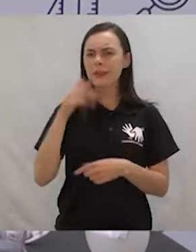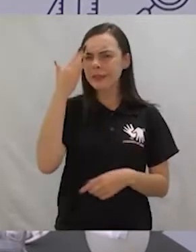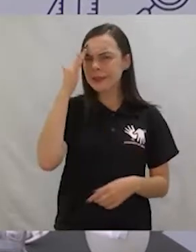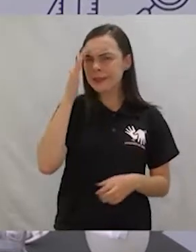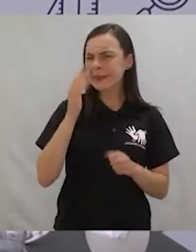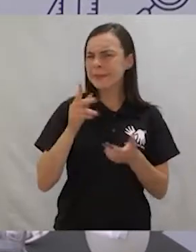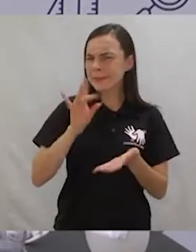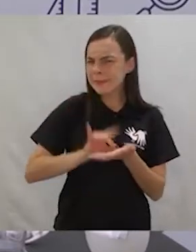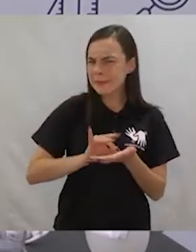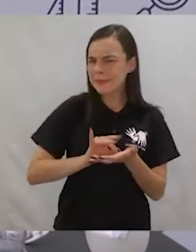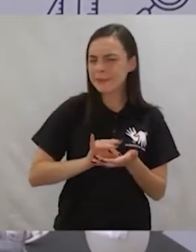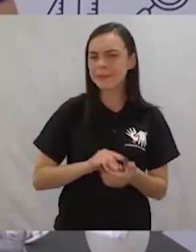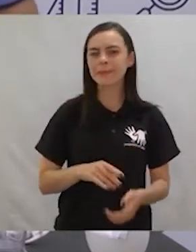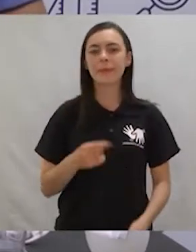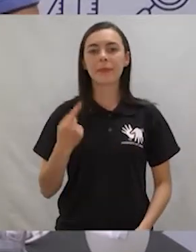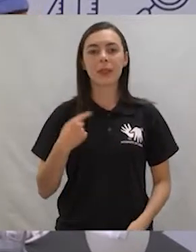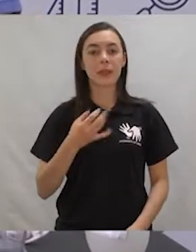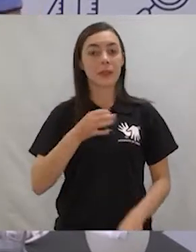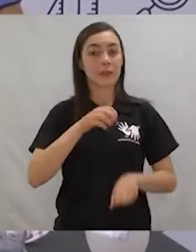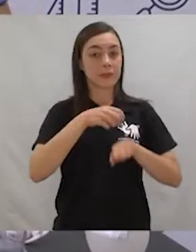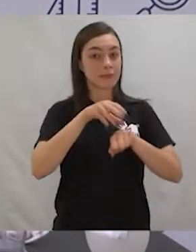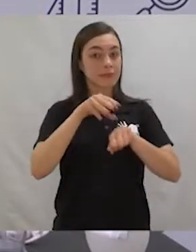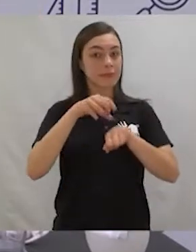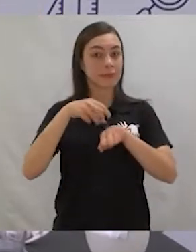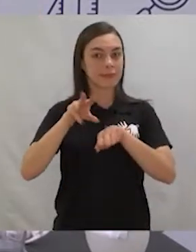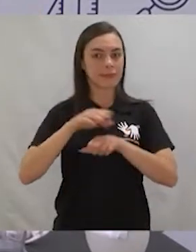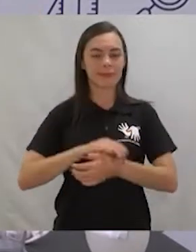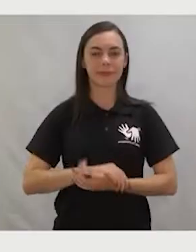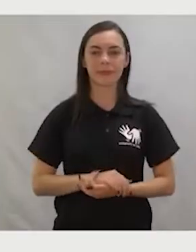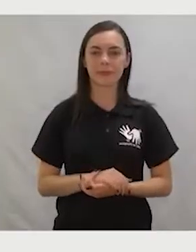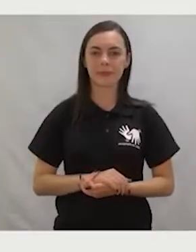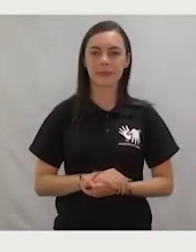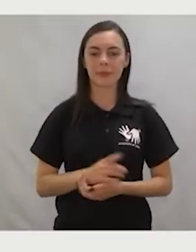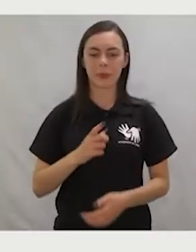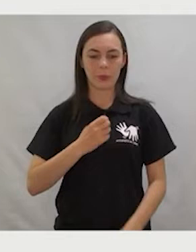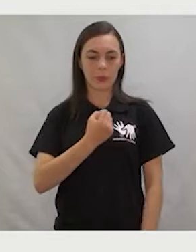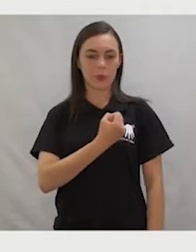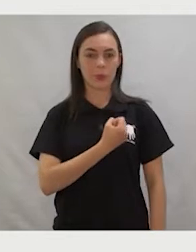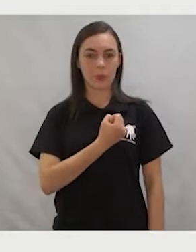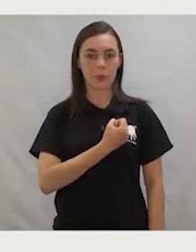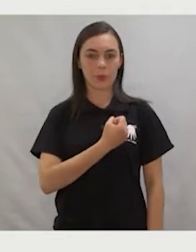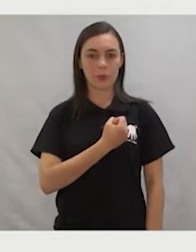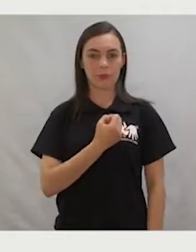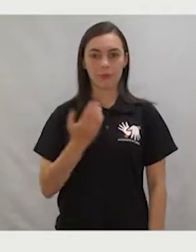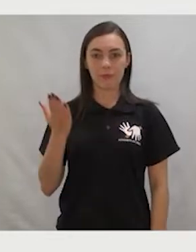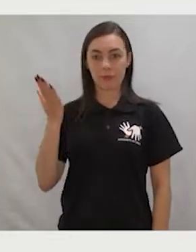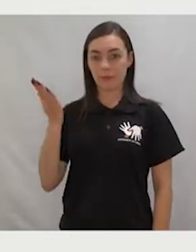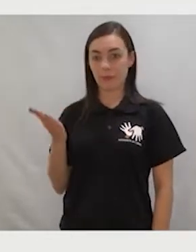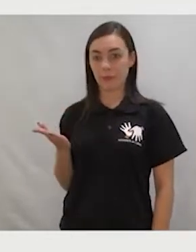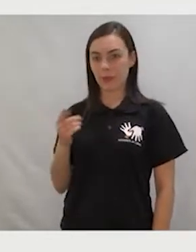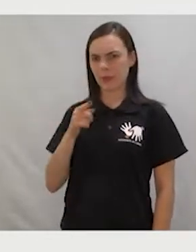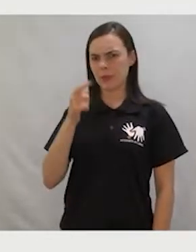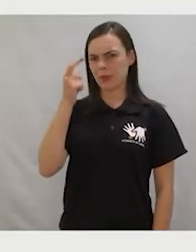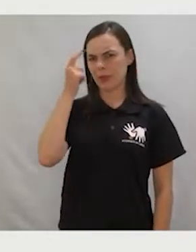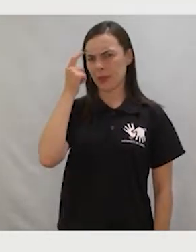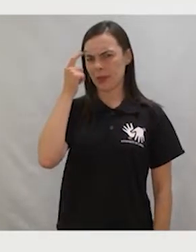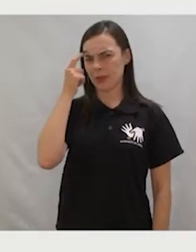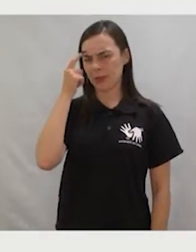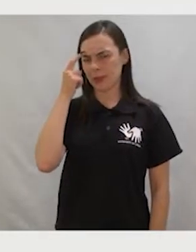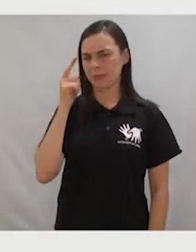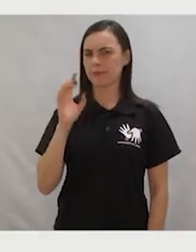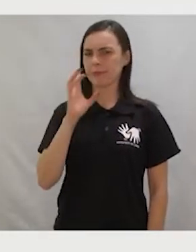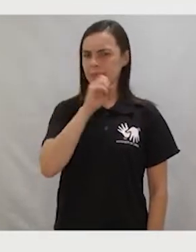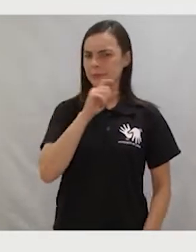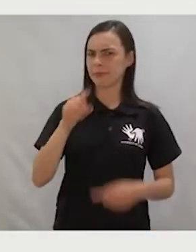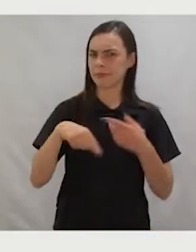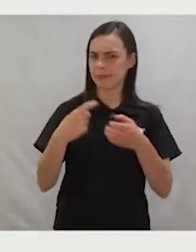vocês entenderam mesmo? Então vamos lá. A professora vai dar uma dica para vocês. Vai colocar ali os números e vocês vão pensar aí um pouquinho.